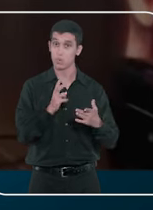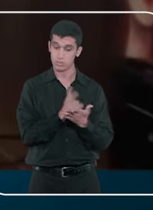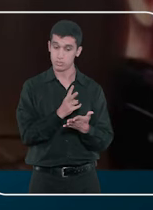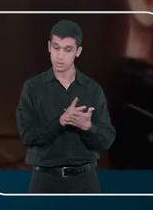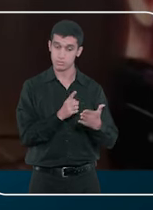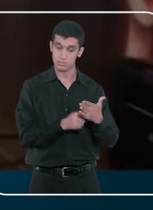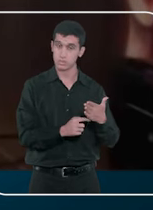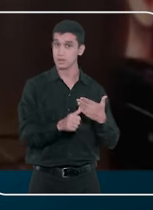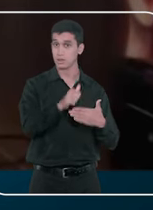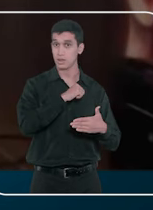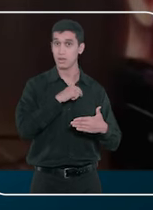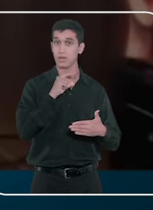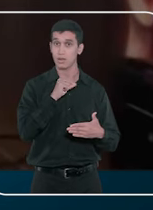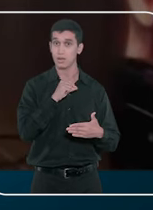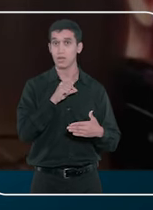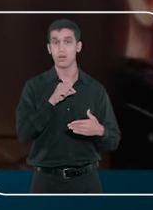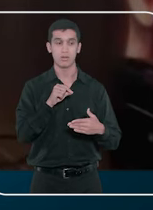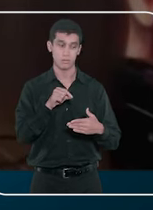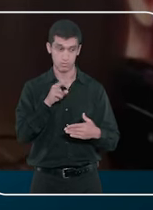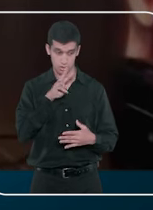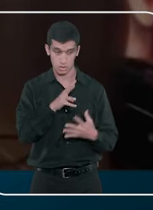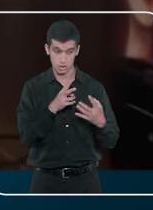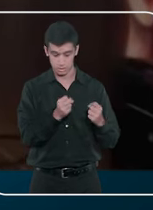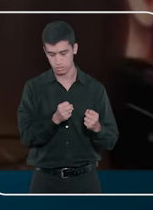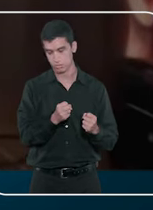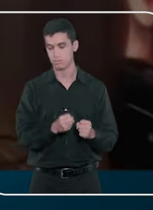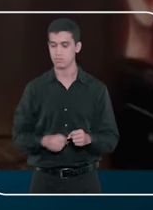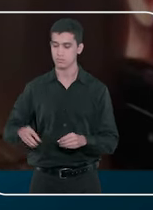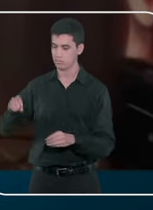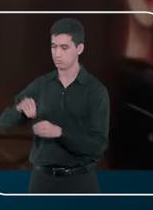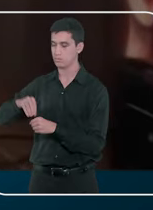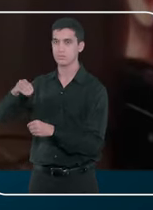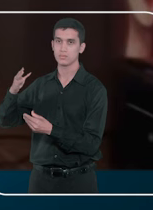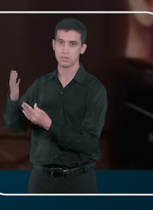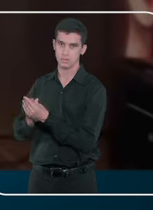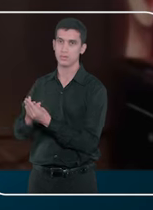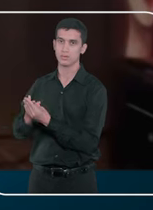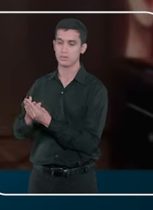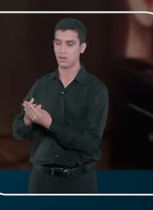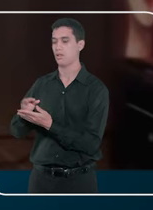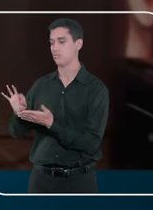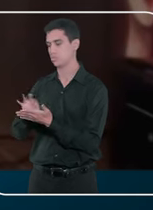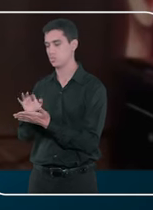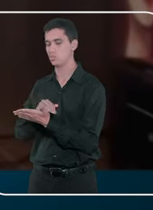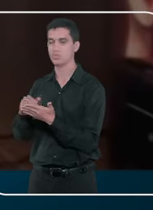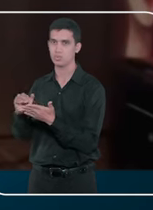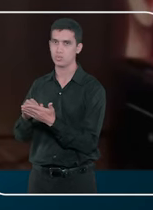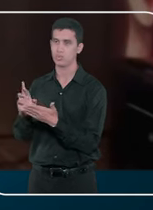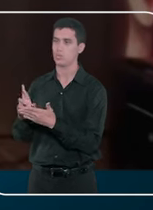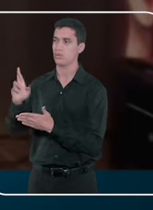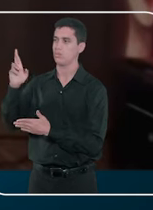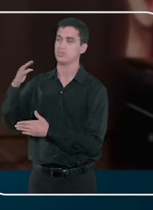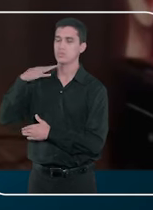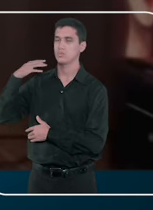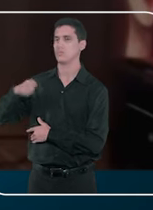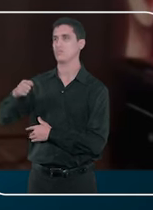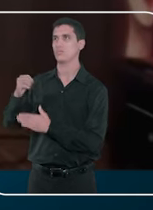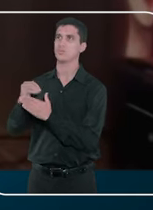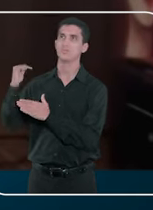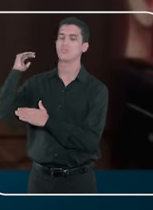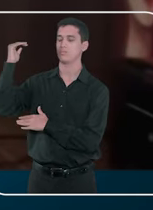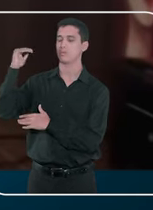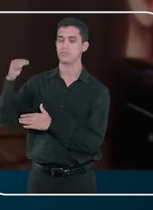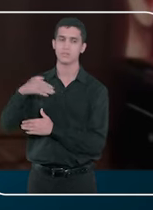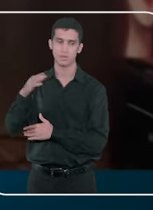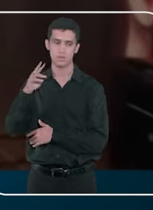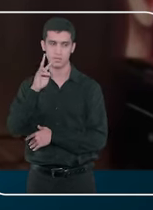é a homologação judicial. É nessa homologação judicial que a autoridade judicial competente vai aquilatar, em primeiro lugar,